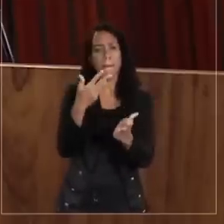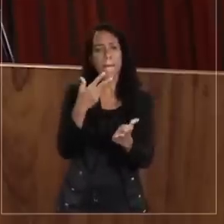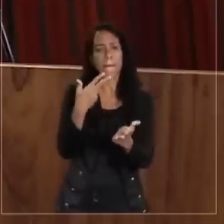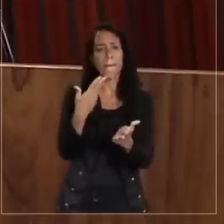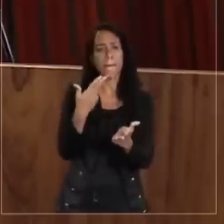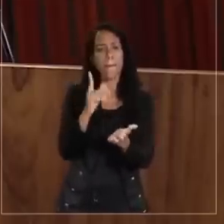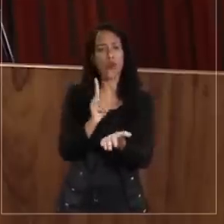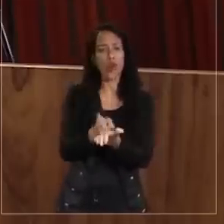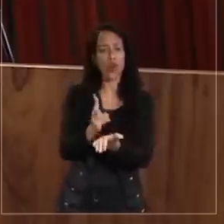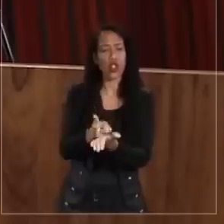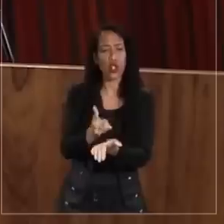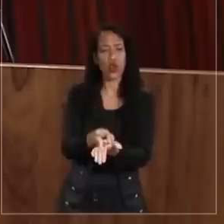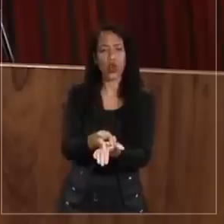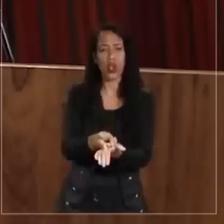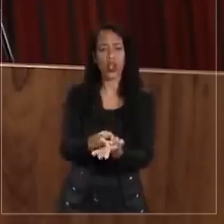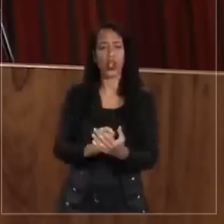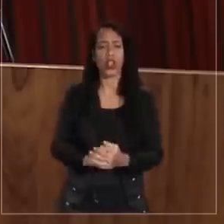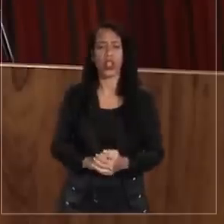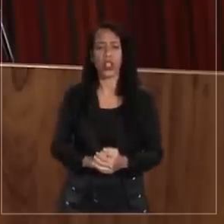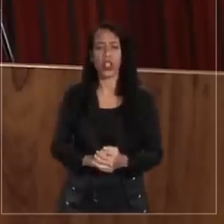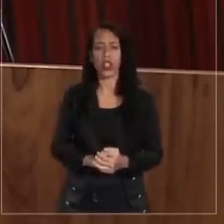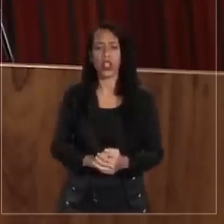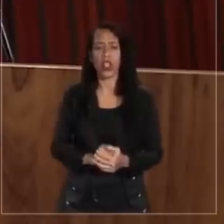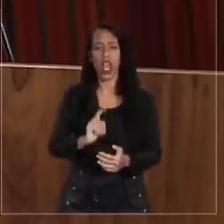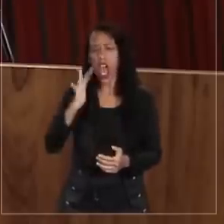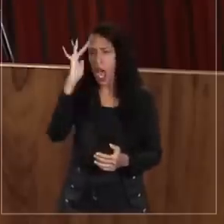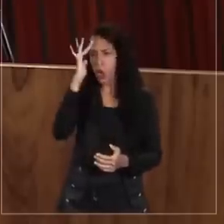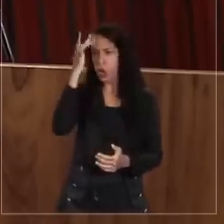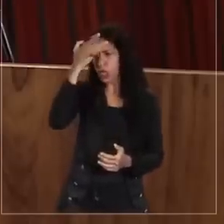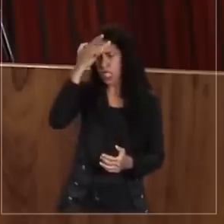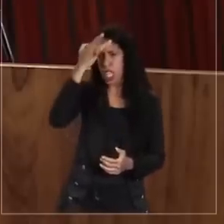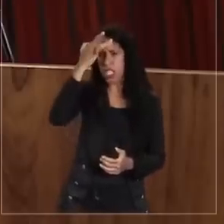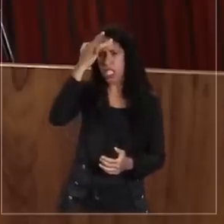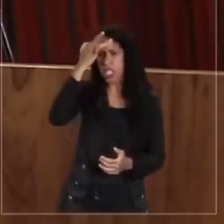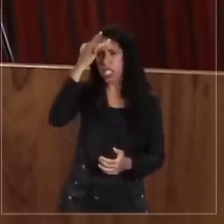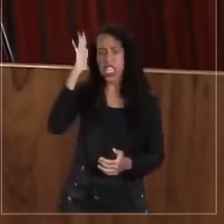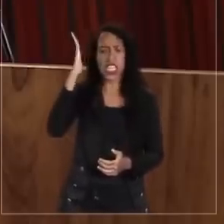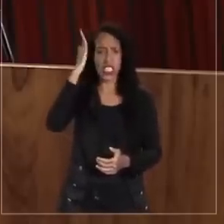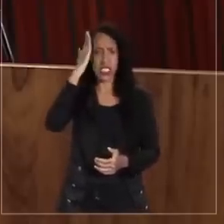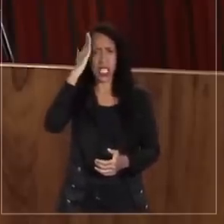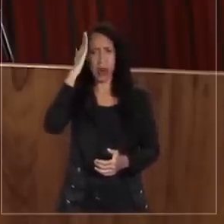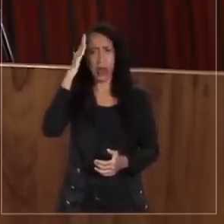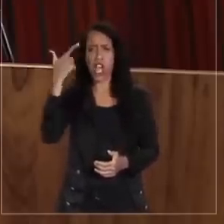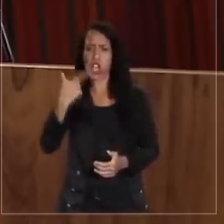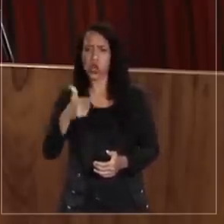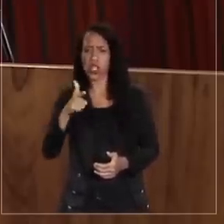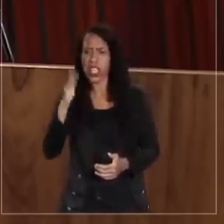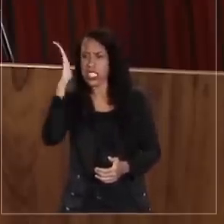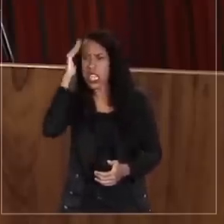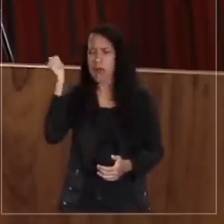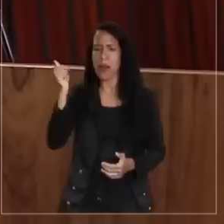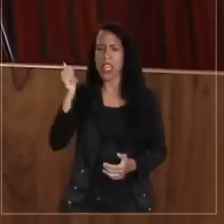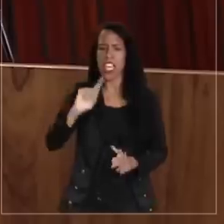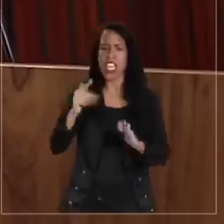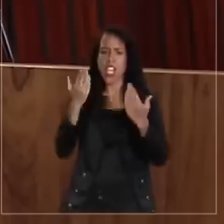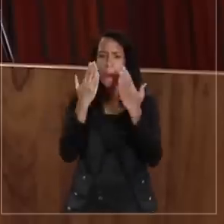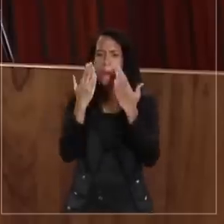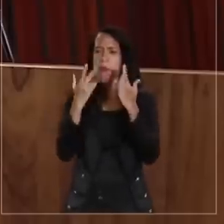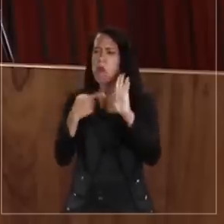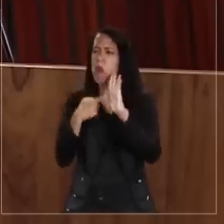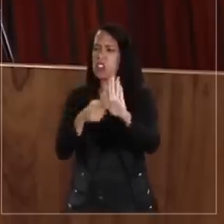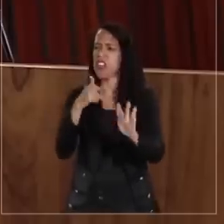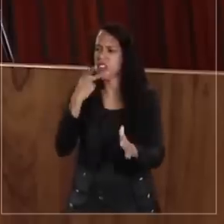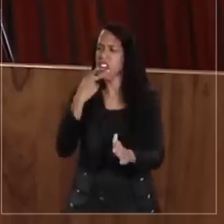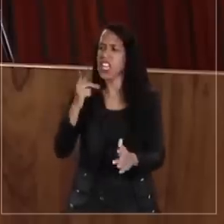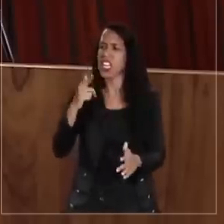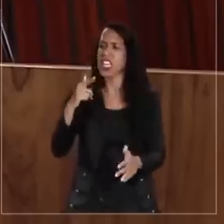Quer dizer, diz o Carnelutti, é a consciência de saber que não tem razão e ainda assim expor como se tivesse,